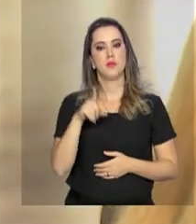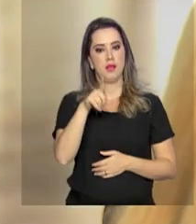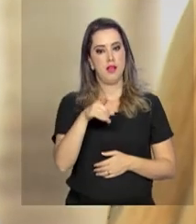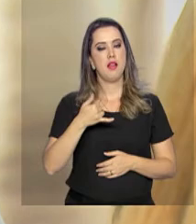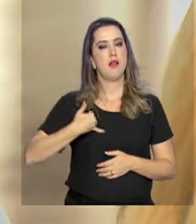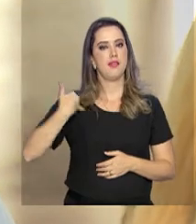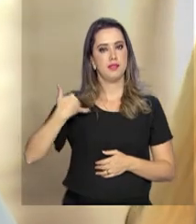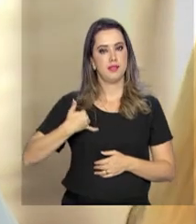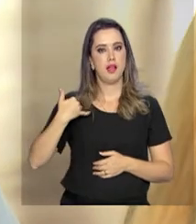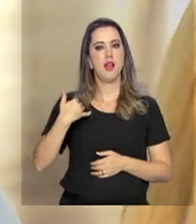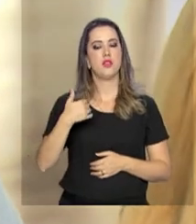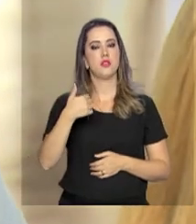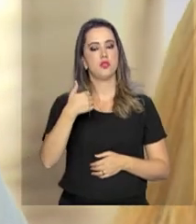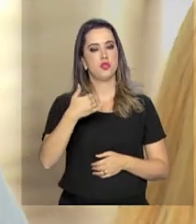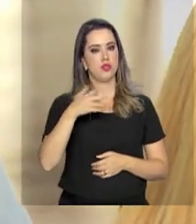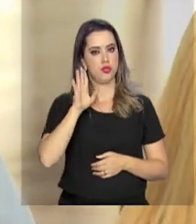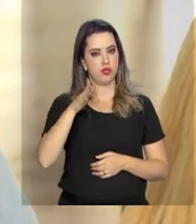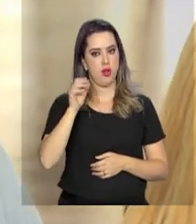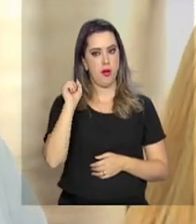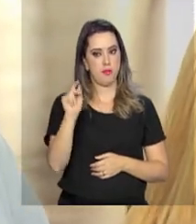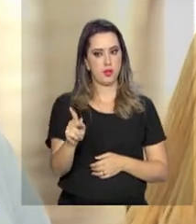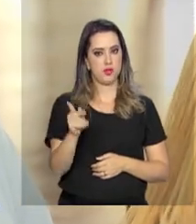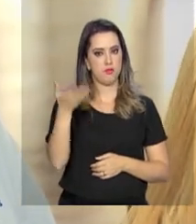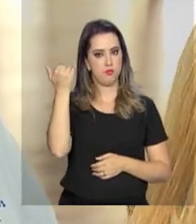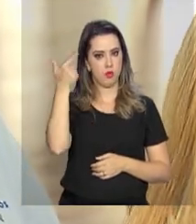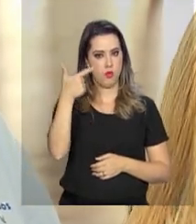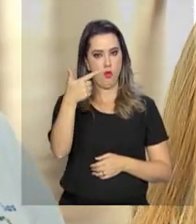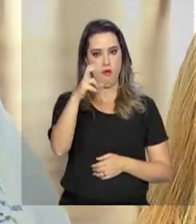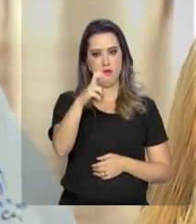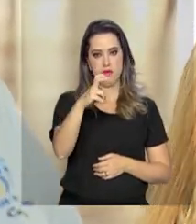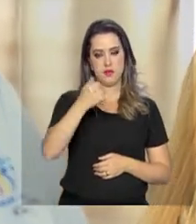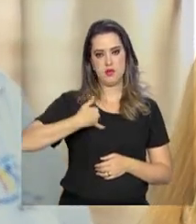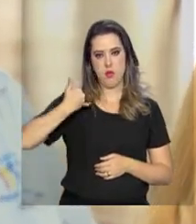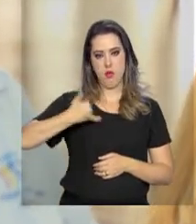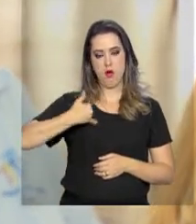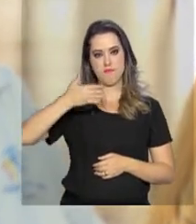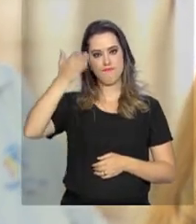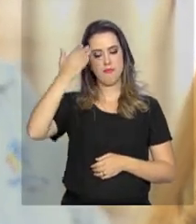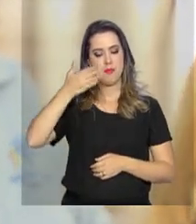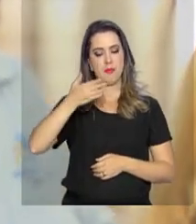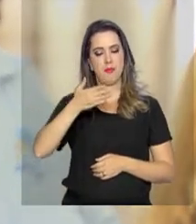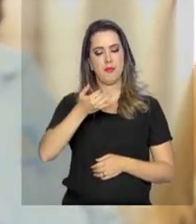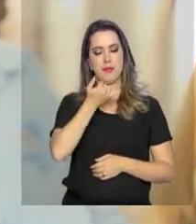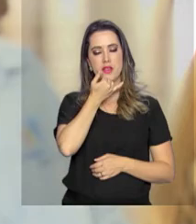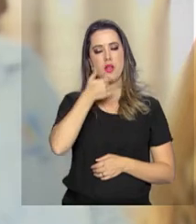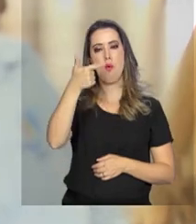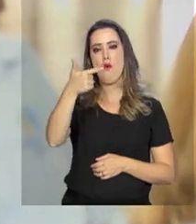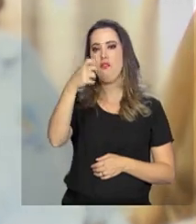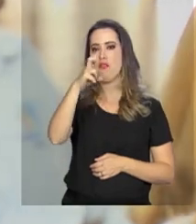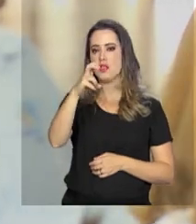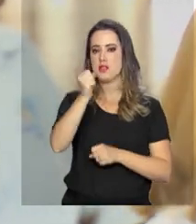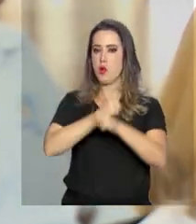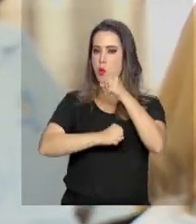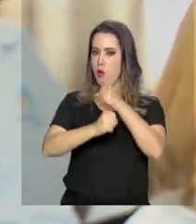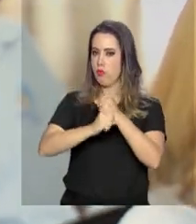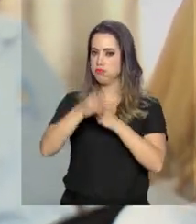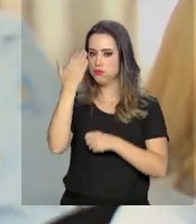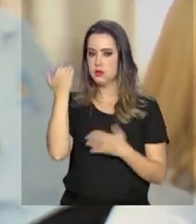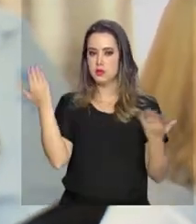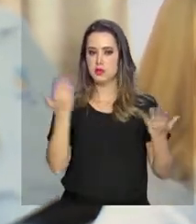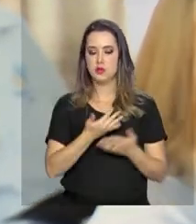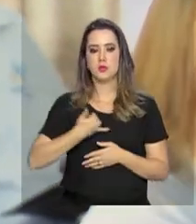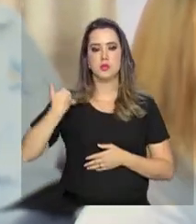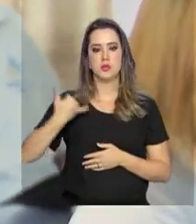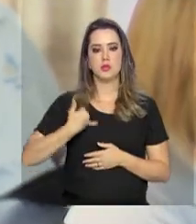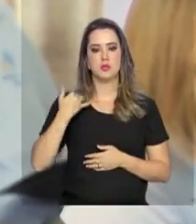há 25 anos assim como ela a maior parte dos brasileiros se aposenta por idade há hoje no